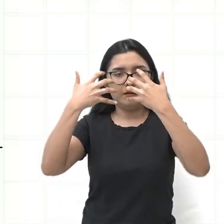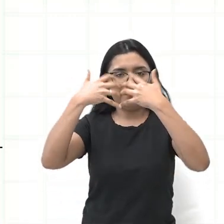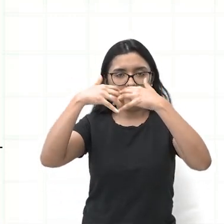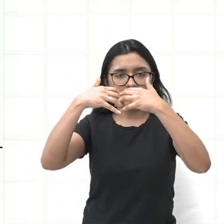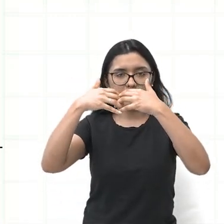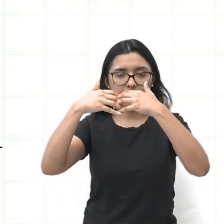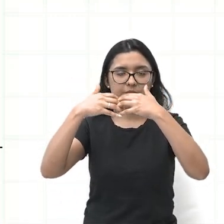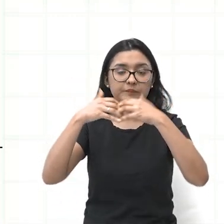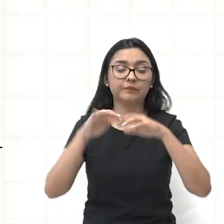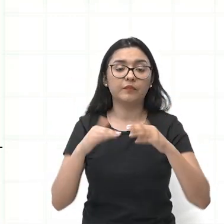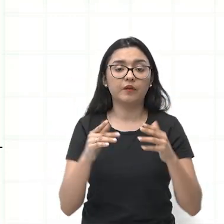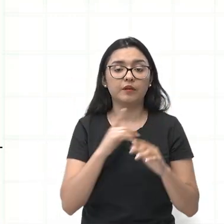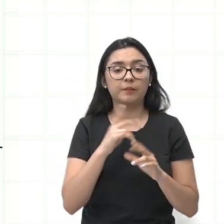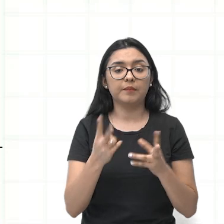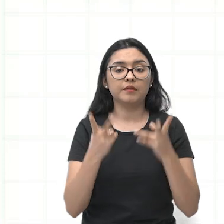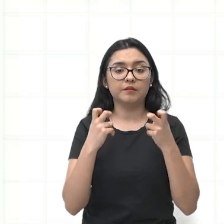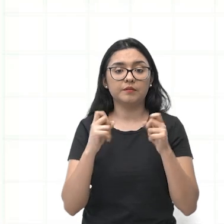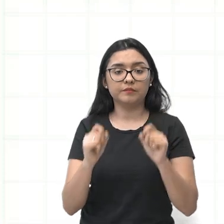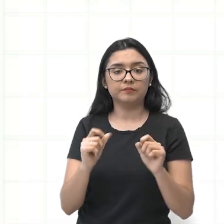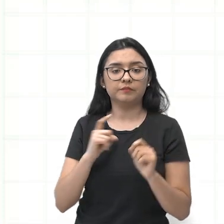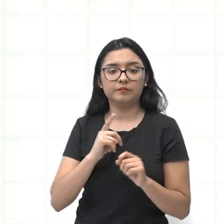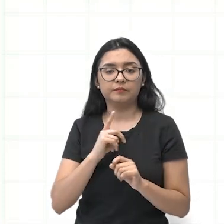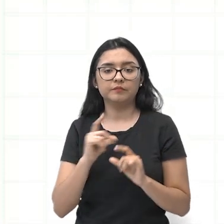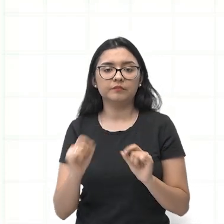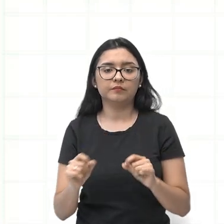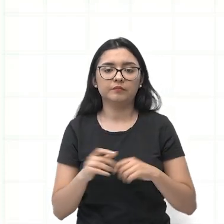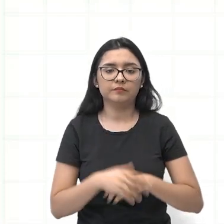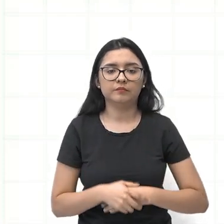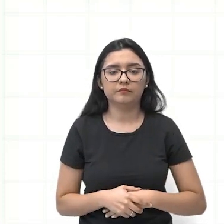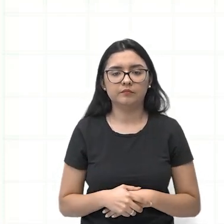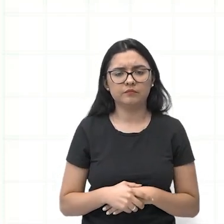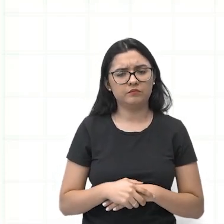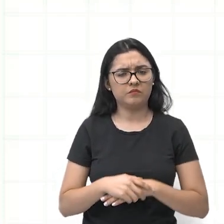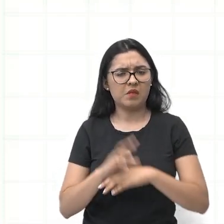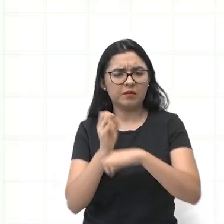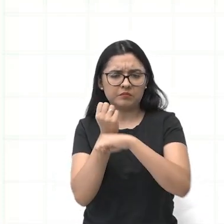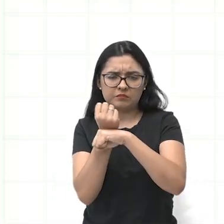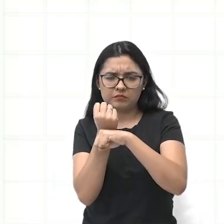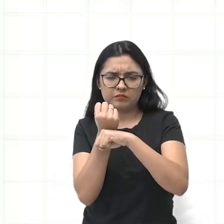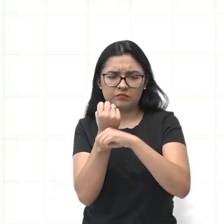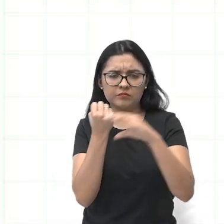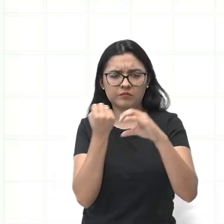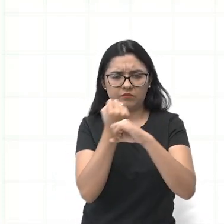Professora, eu estou vendo aí uma coisa toda assim,